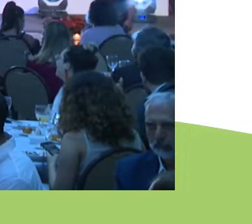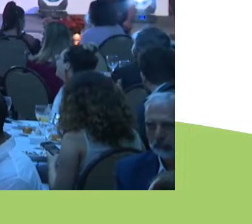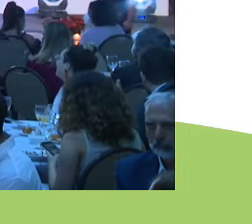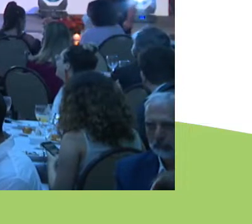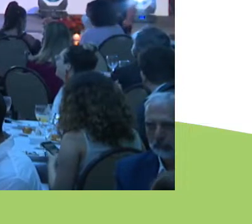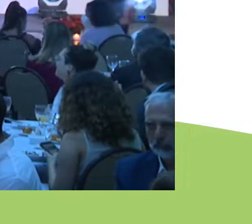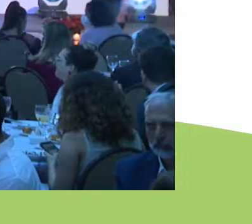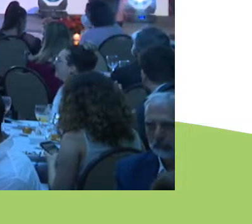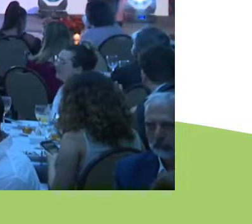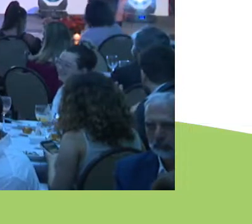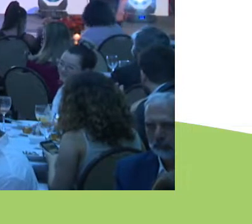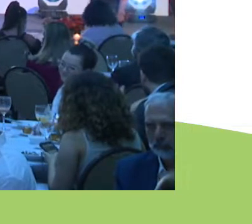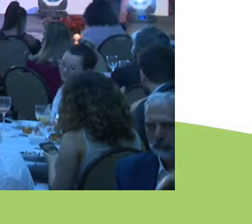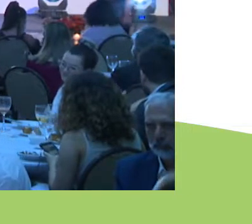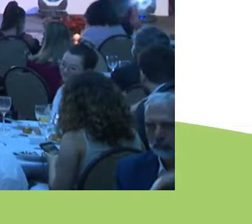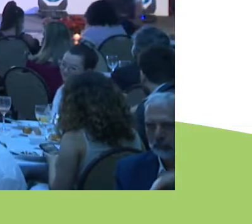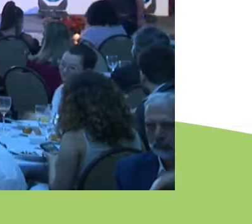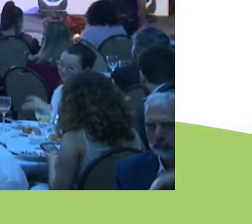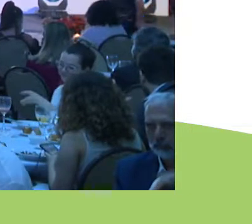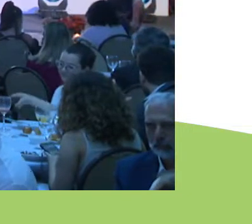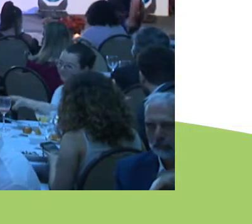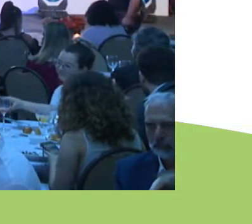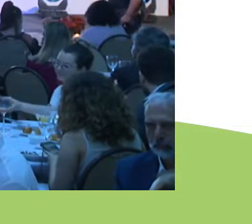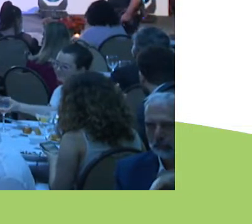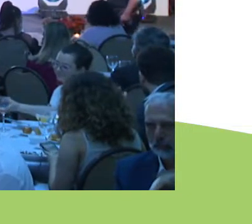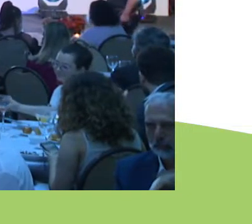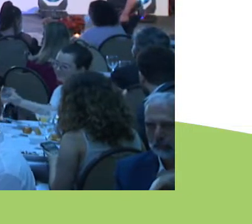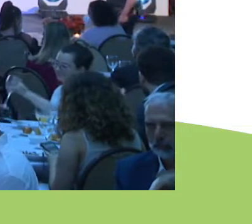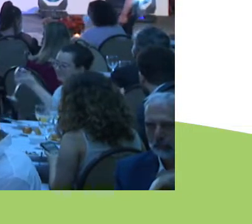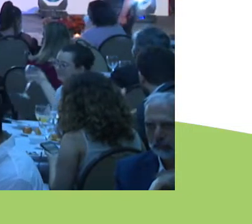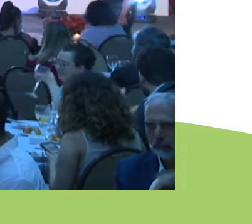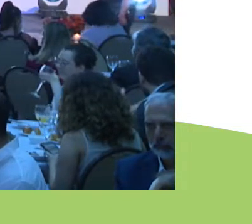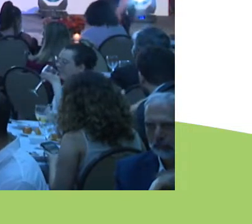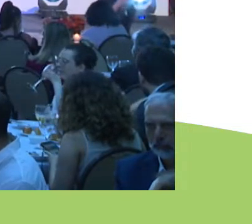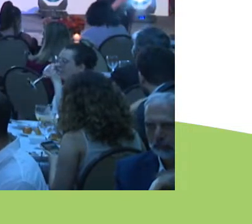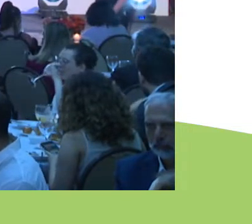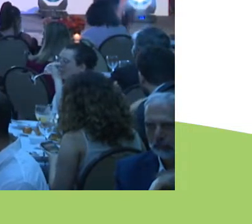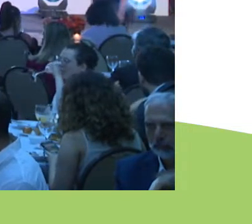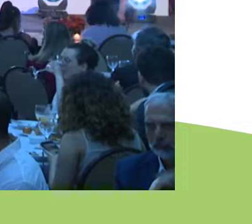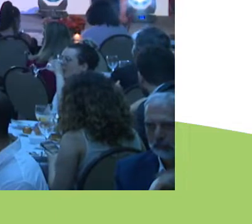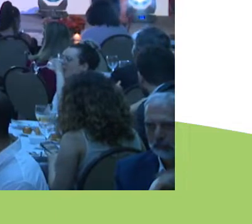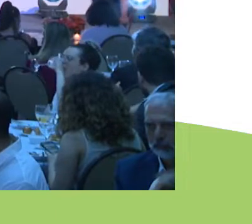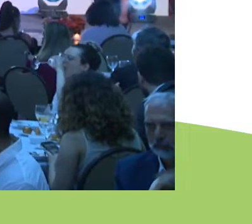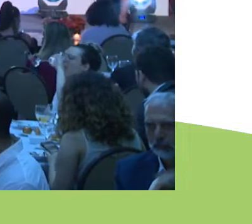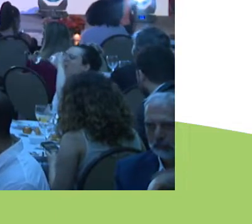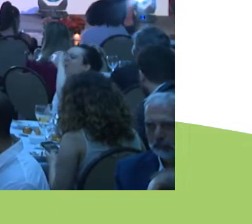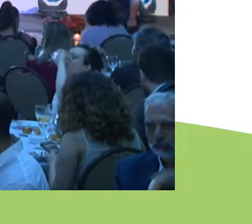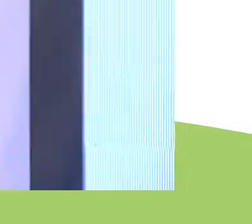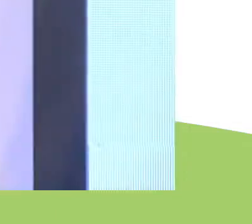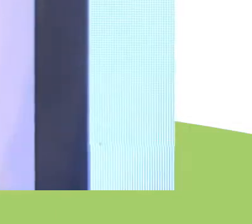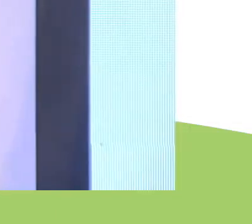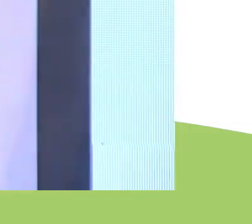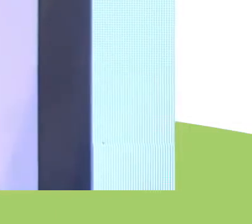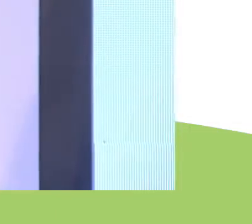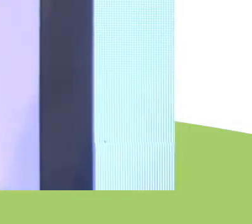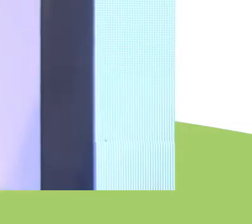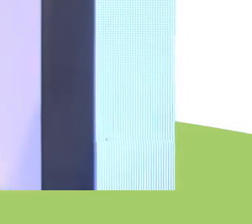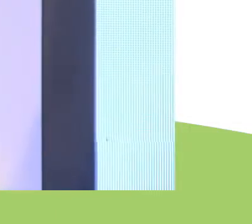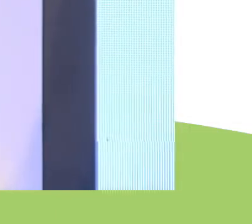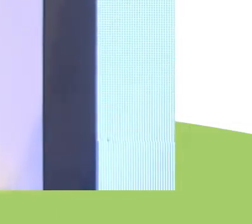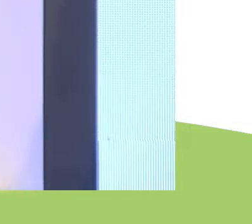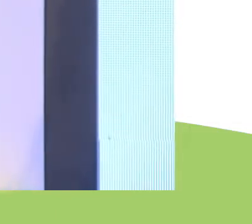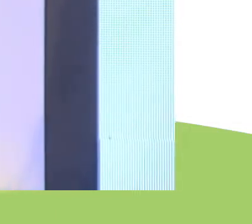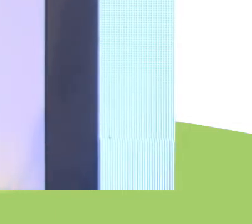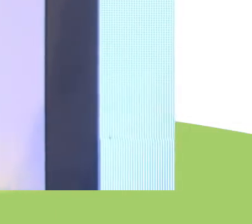pessoa para representar. Primeiro, boa noite a todos. Gostaria de agradecer pelo convite de estar